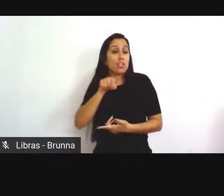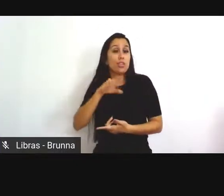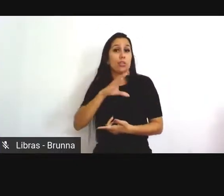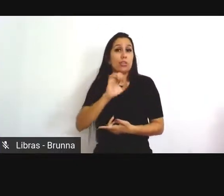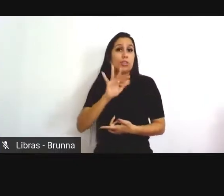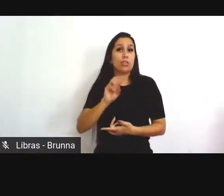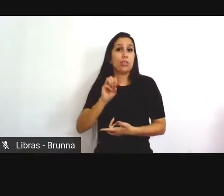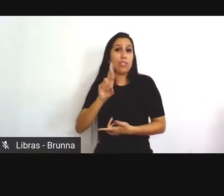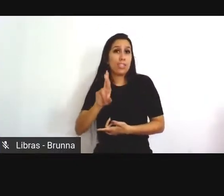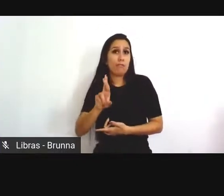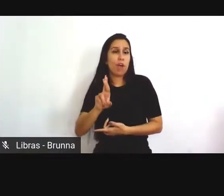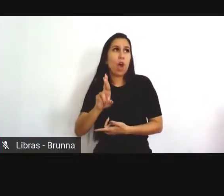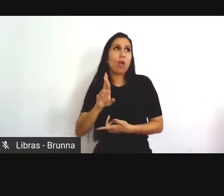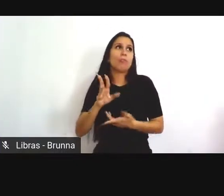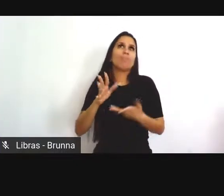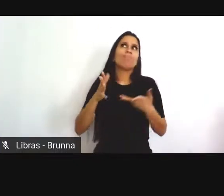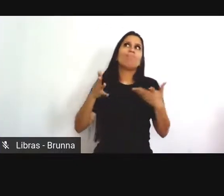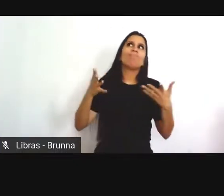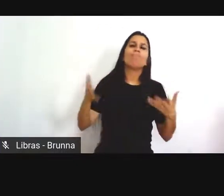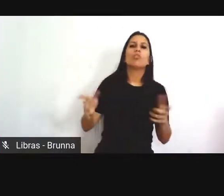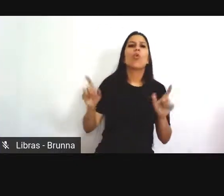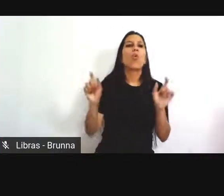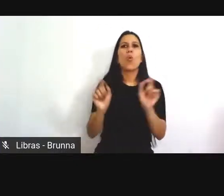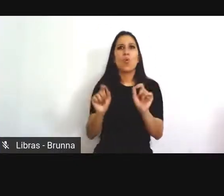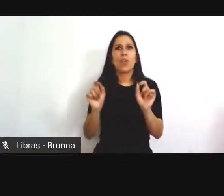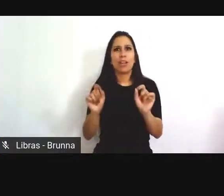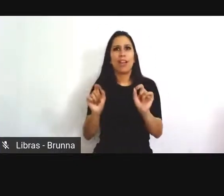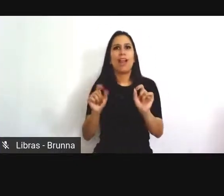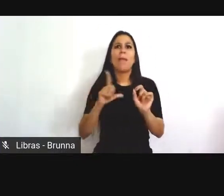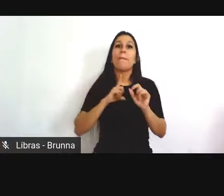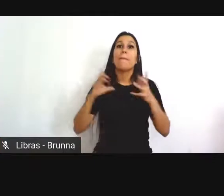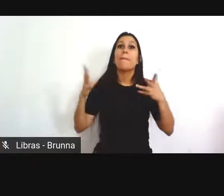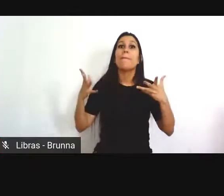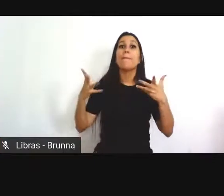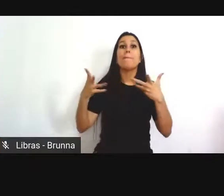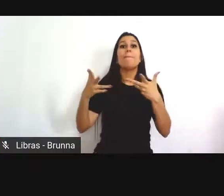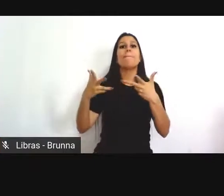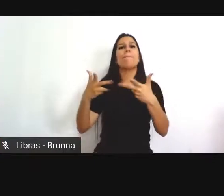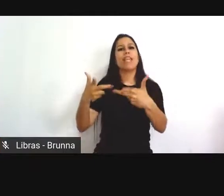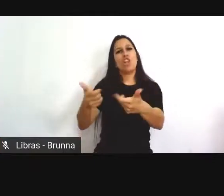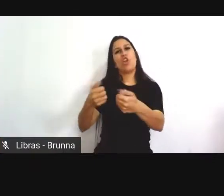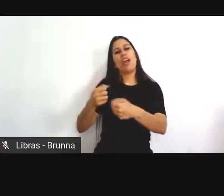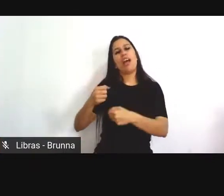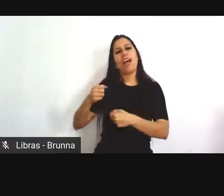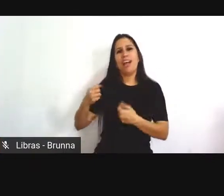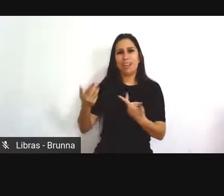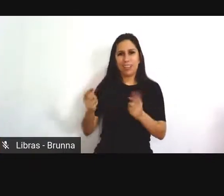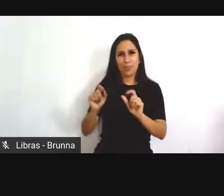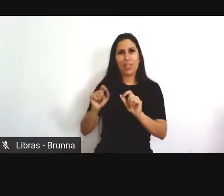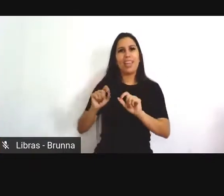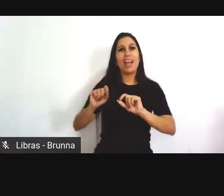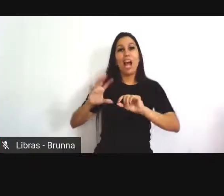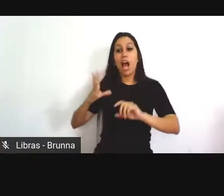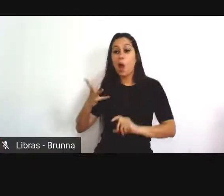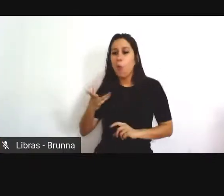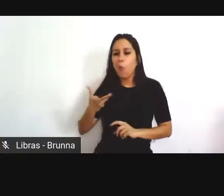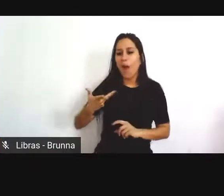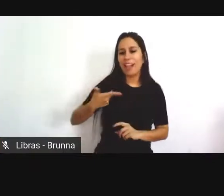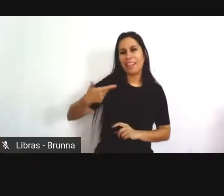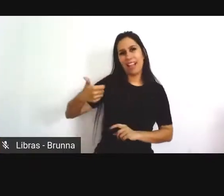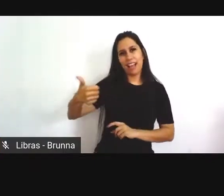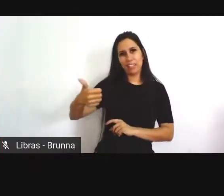conseguiu nitidamente melhorar a qualidade e melhorar a fluência com que eu